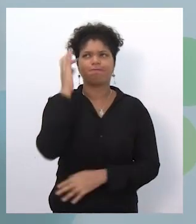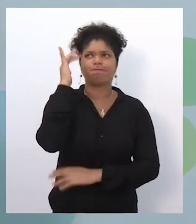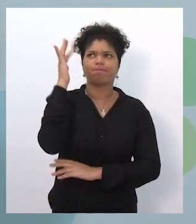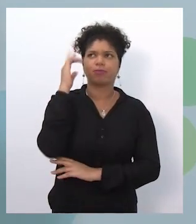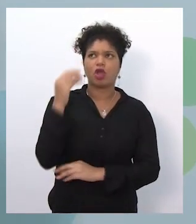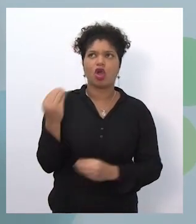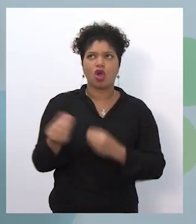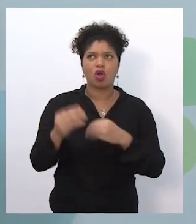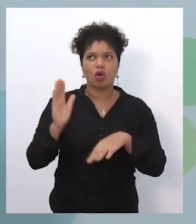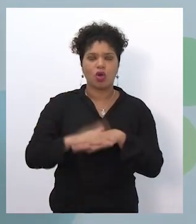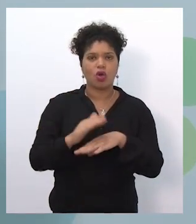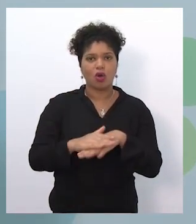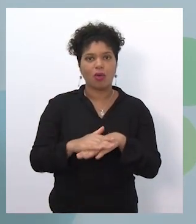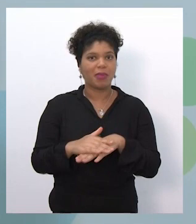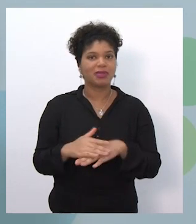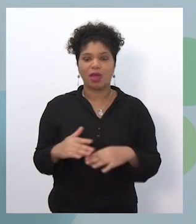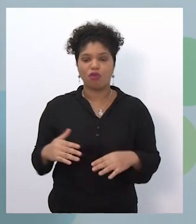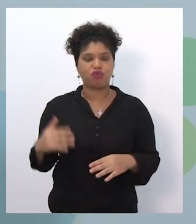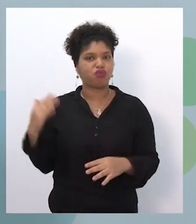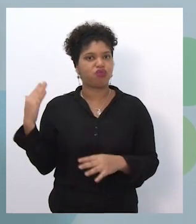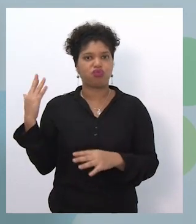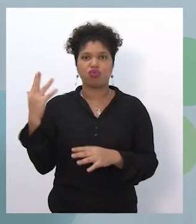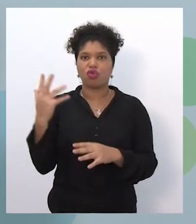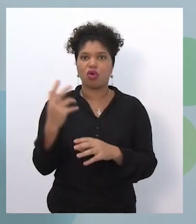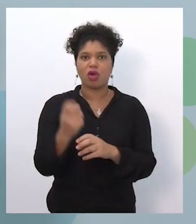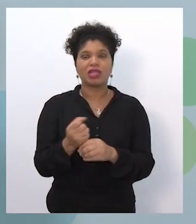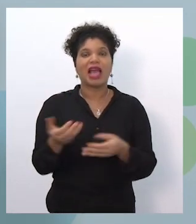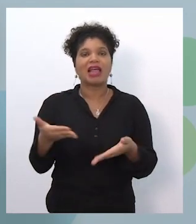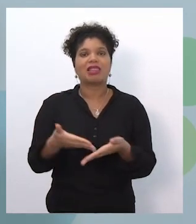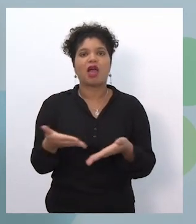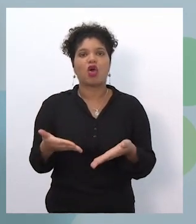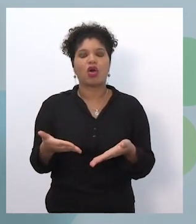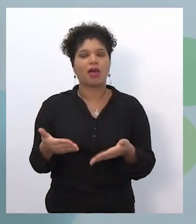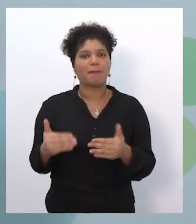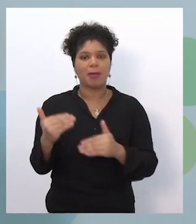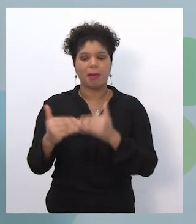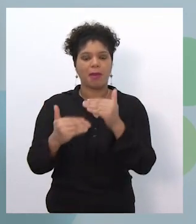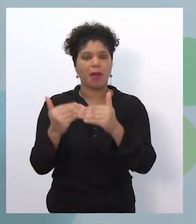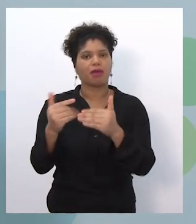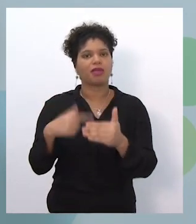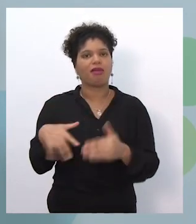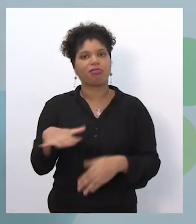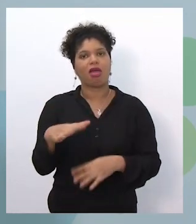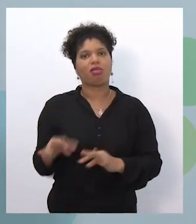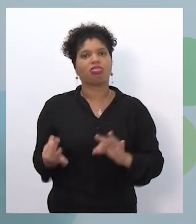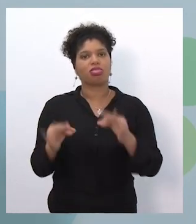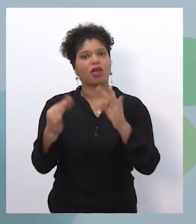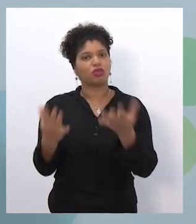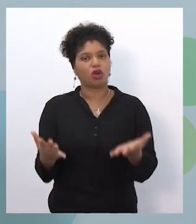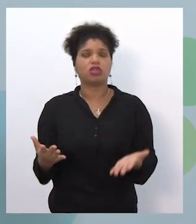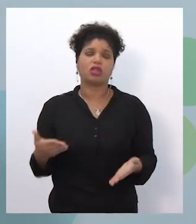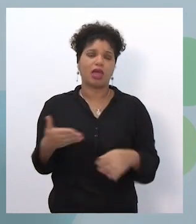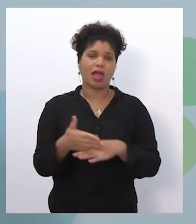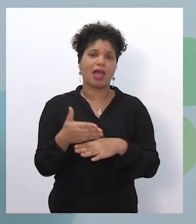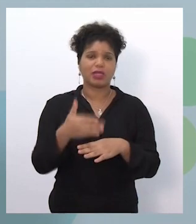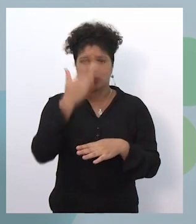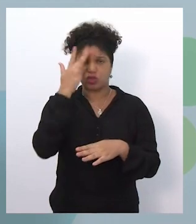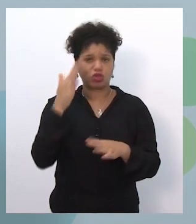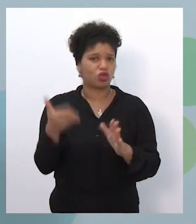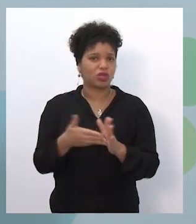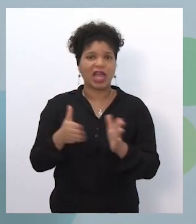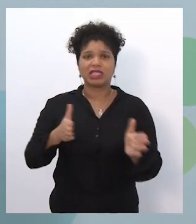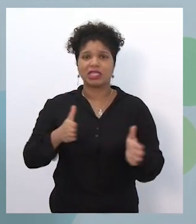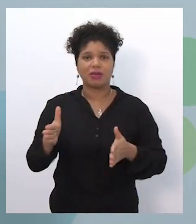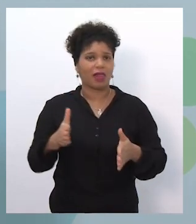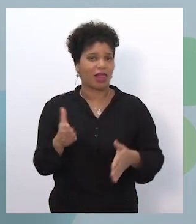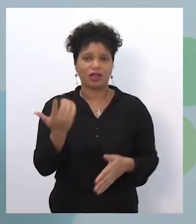de como as coisas evoluíram, né, nesse meio tecnológico e que está acessível, né? Que no bem ou mal a